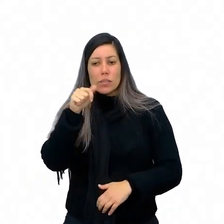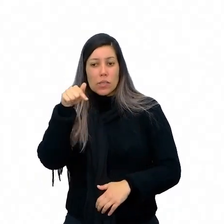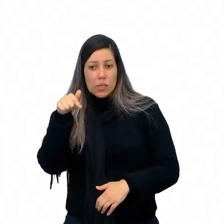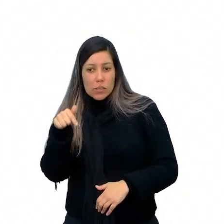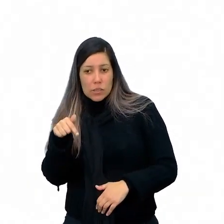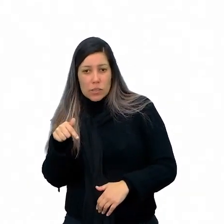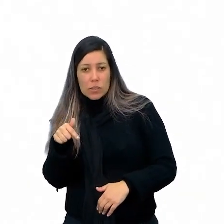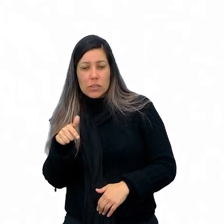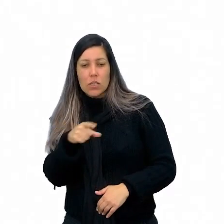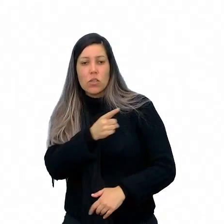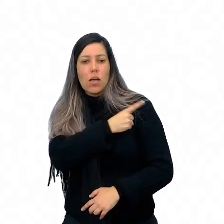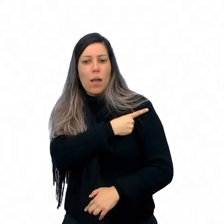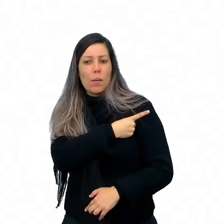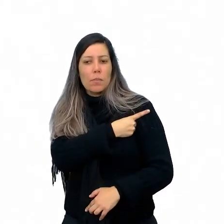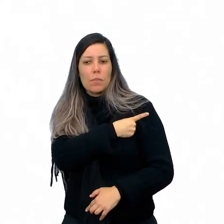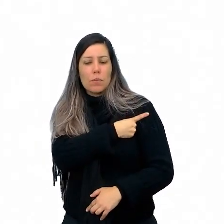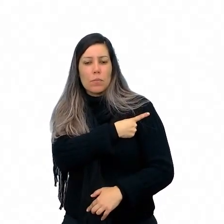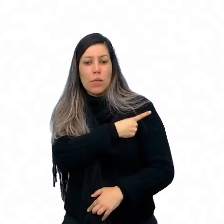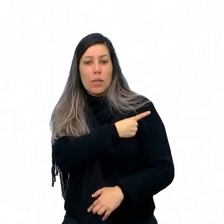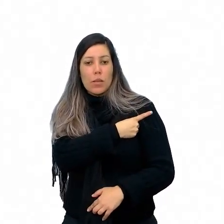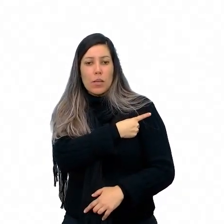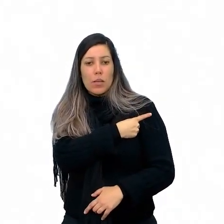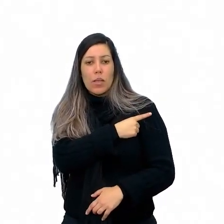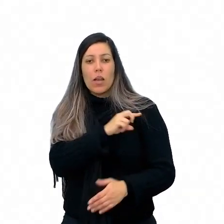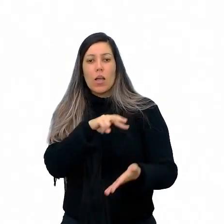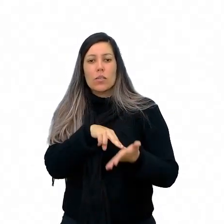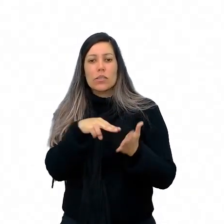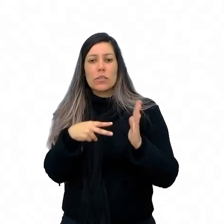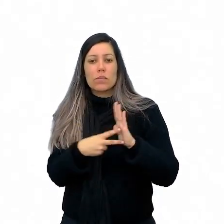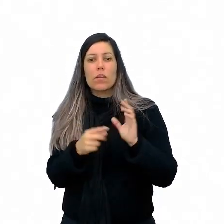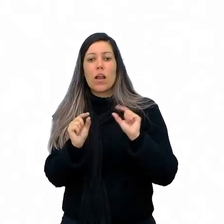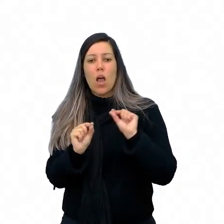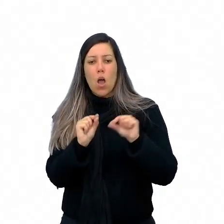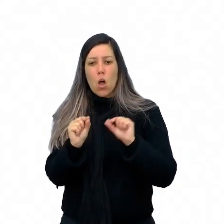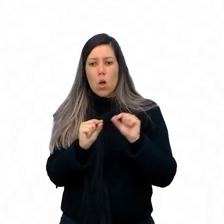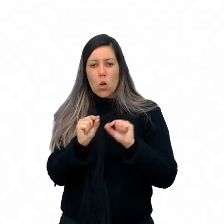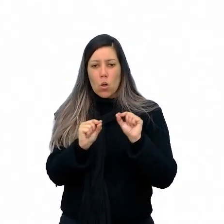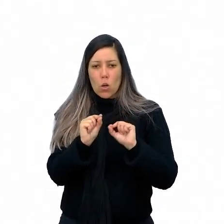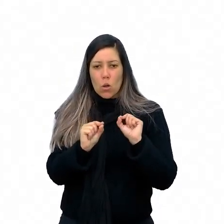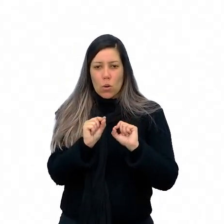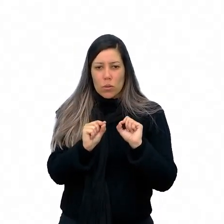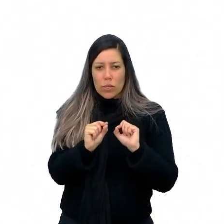da primeira série do ensino médio é a nossa habilidade